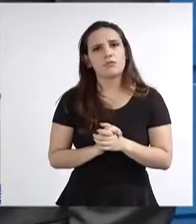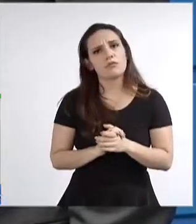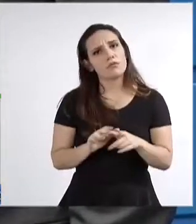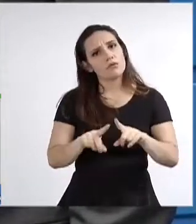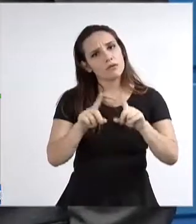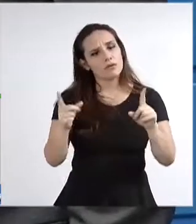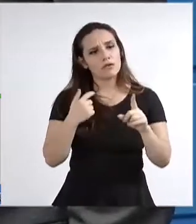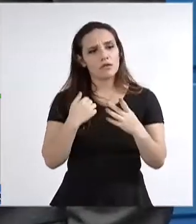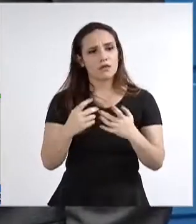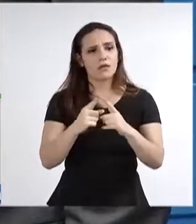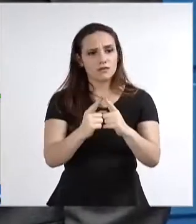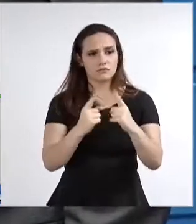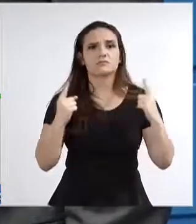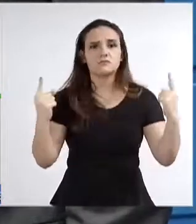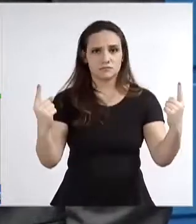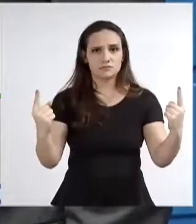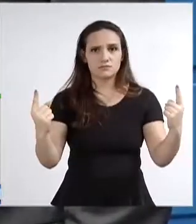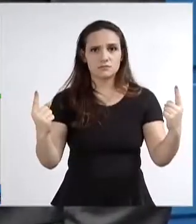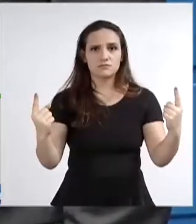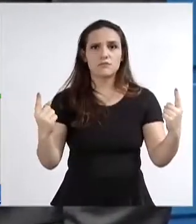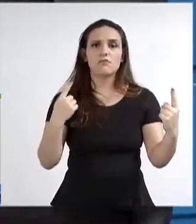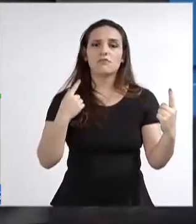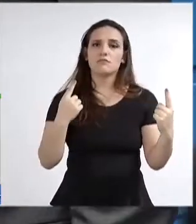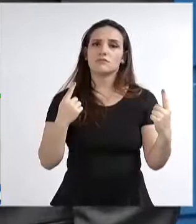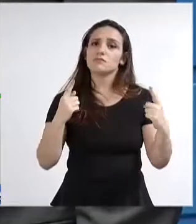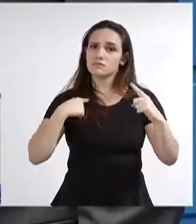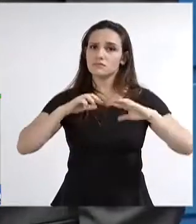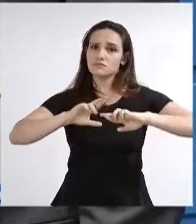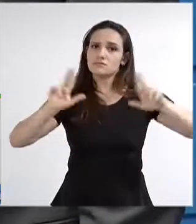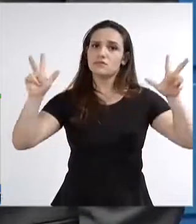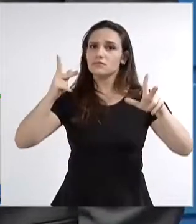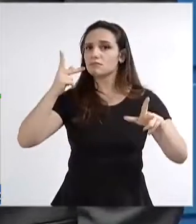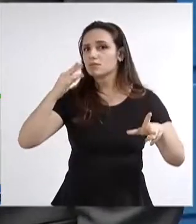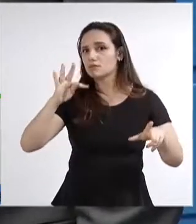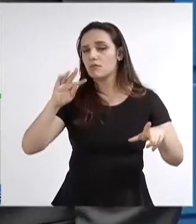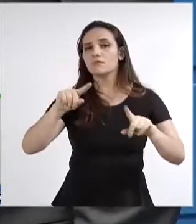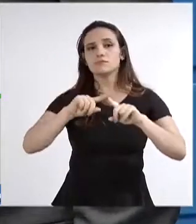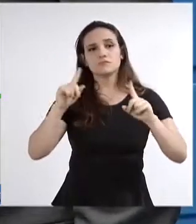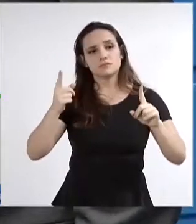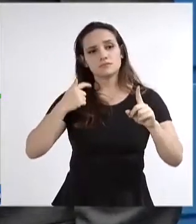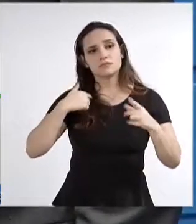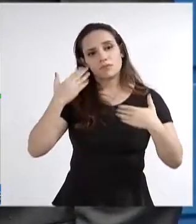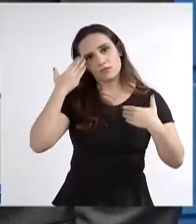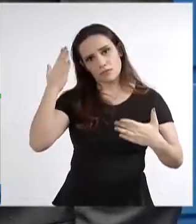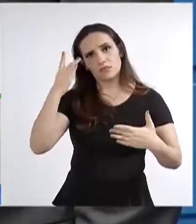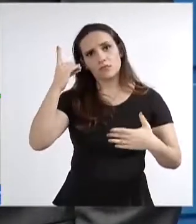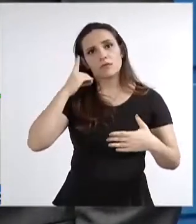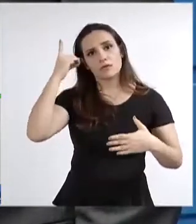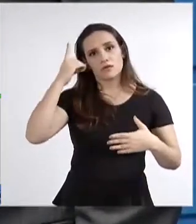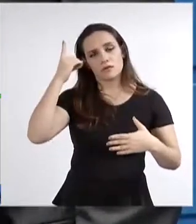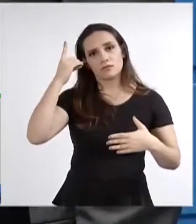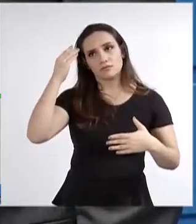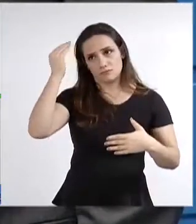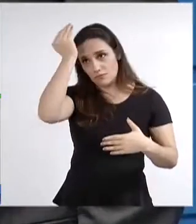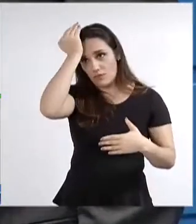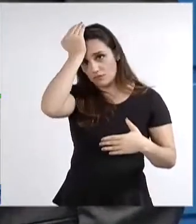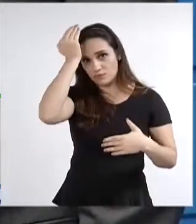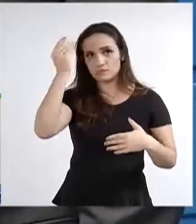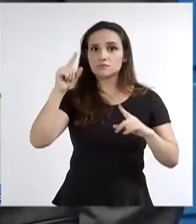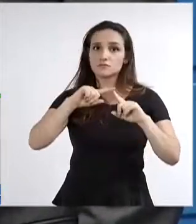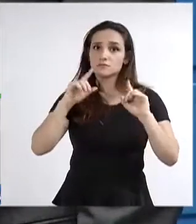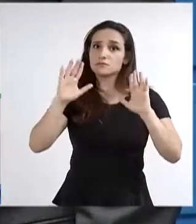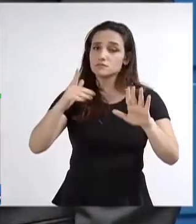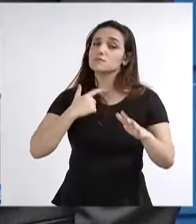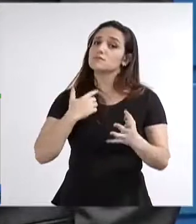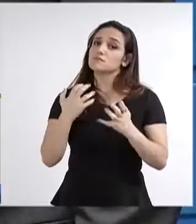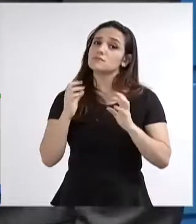oposição, cumprimentar o governador por reeditar a Caravana da Saúde. Agora, o que nós esperamos, deputado Barbosinha, é que a Caravana da Saúde